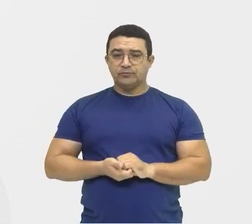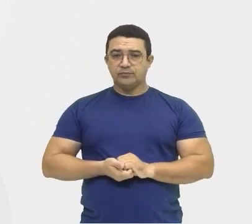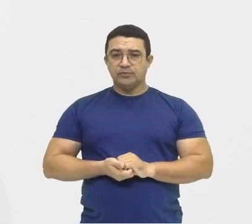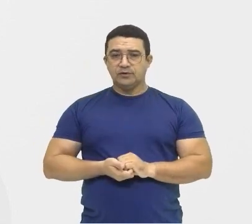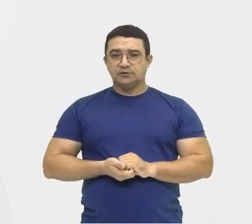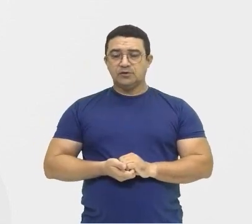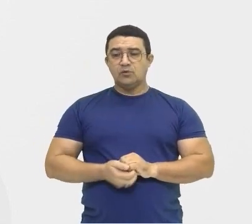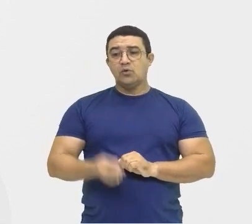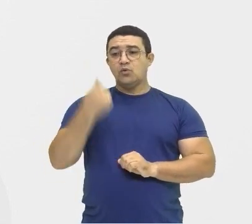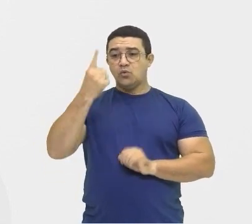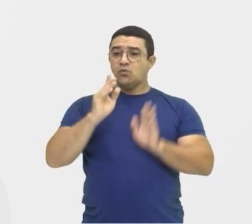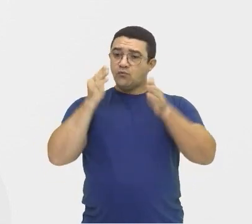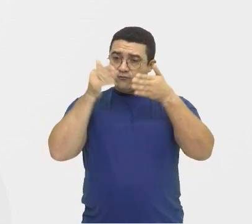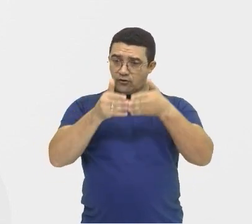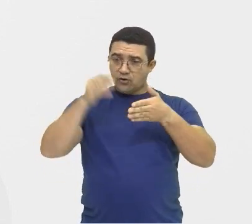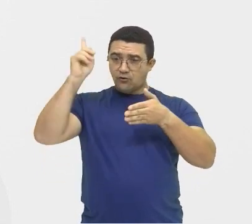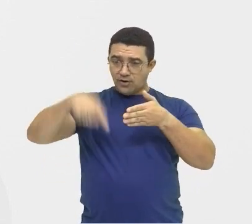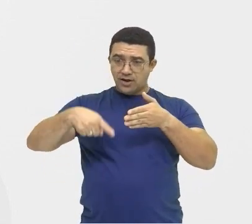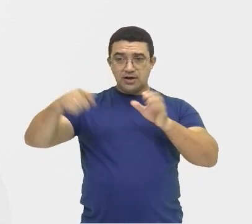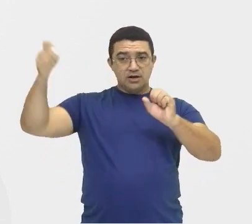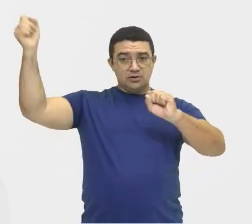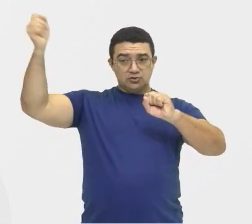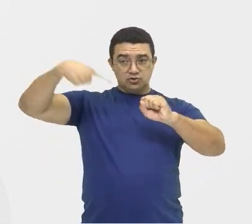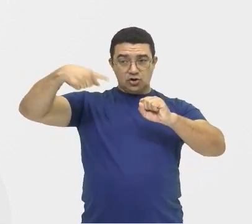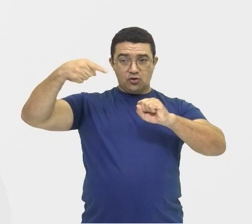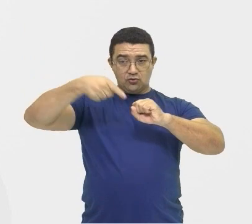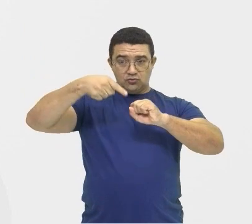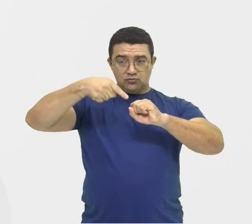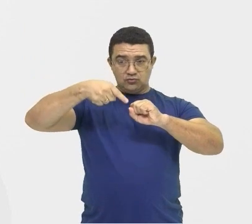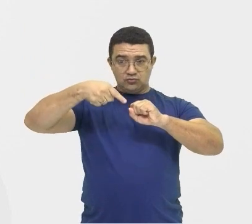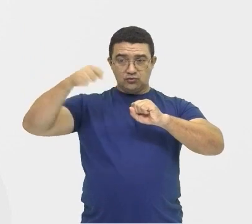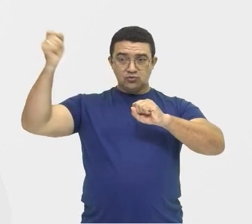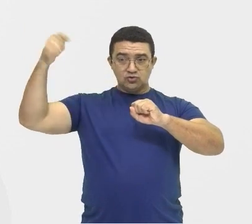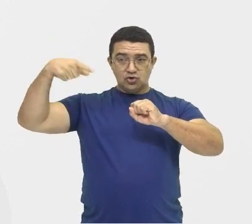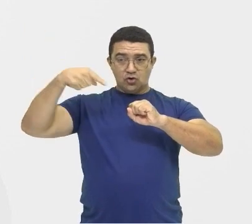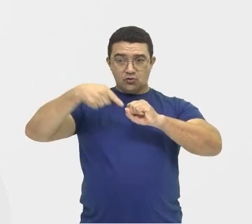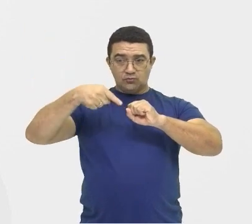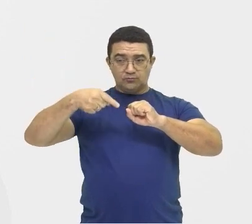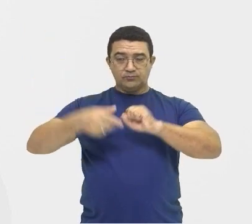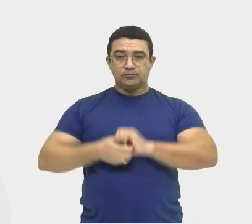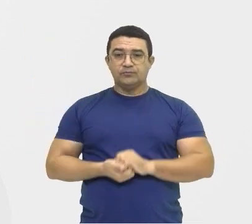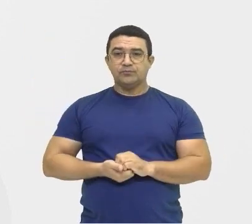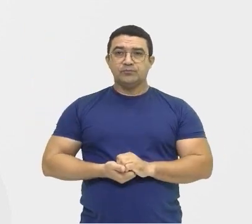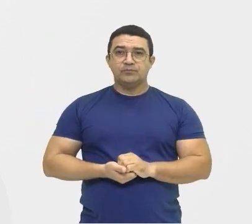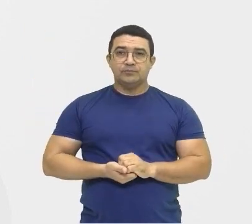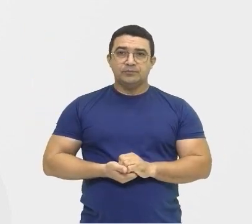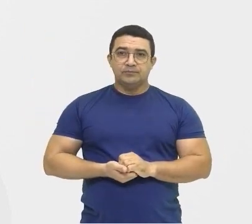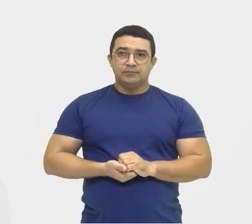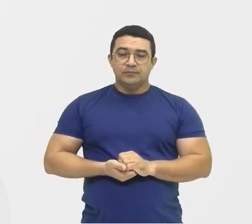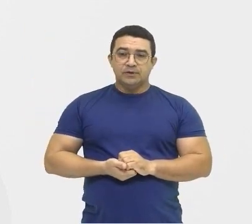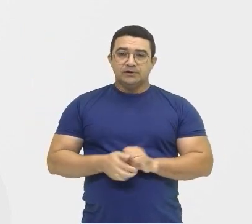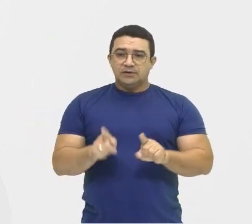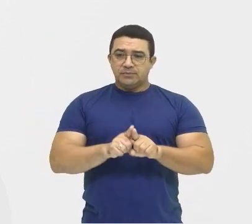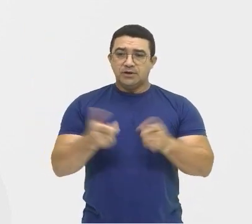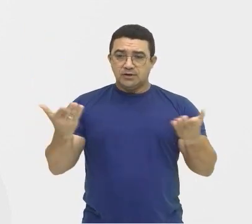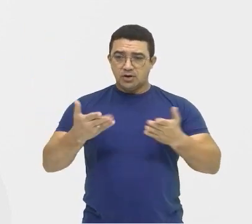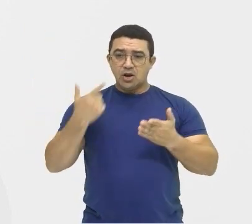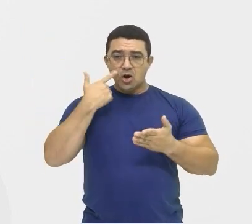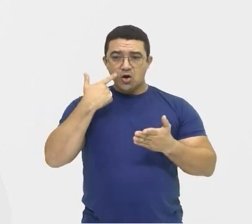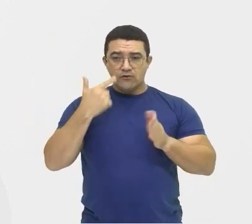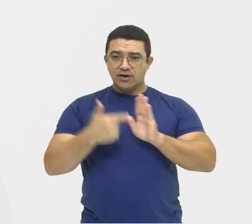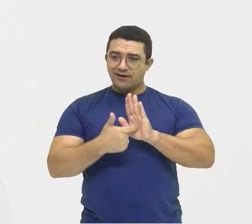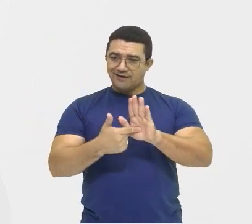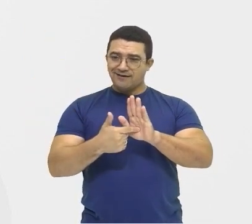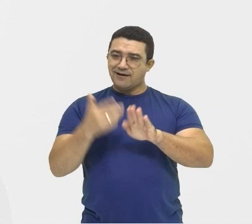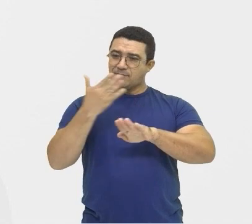focos está o Sol. Tudo bem? Então essa é a primeira lei de Kepler. E agora vamos ver um exemplo